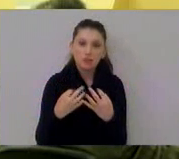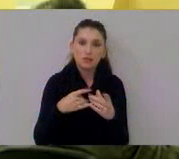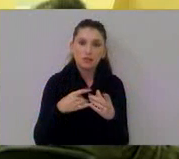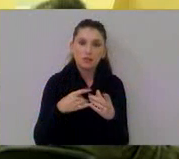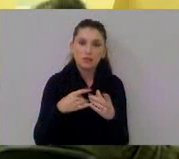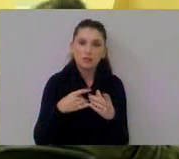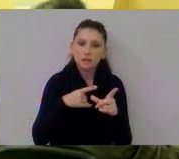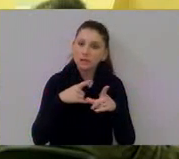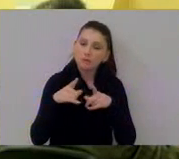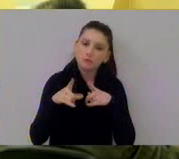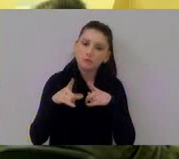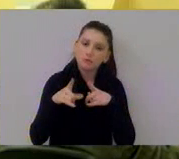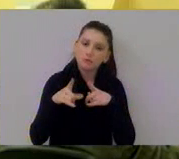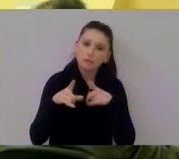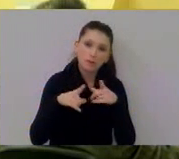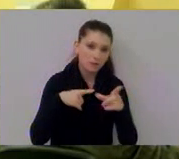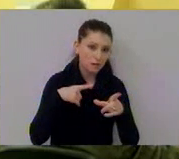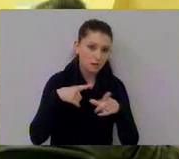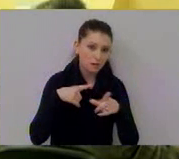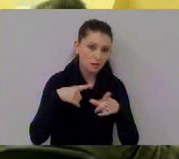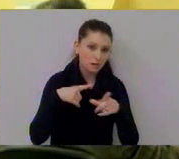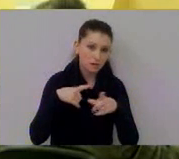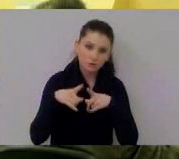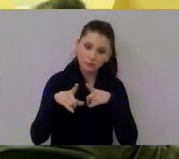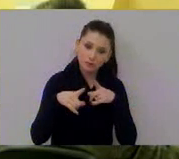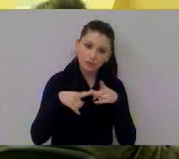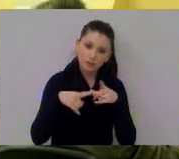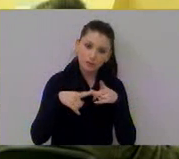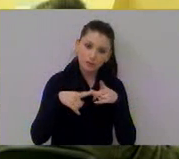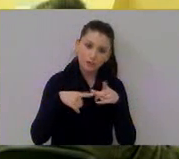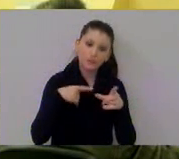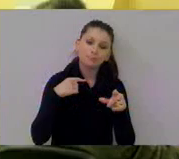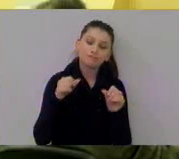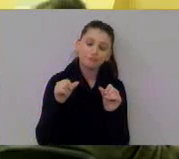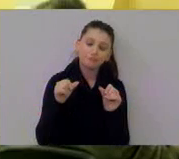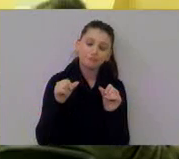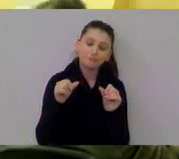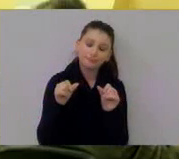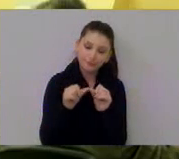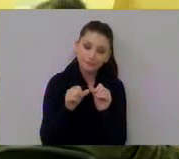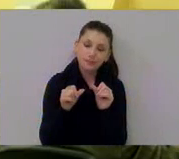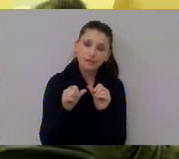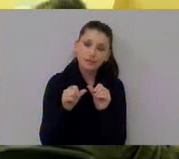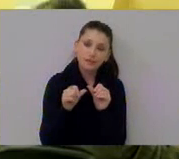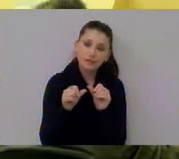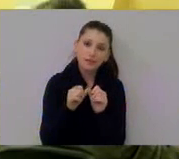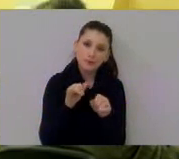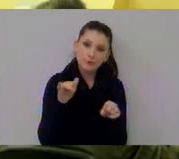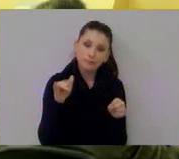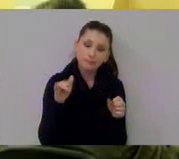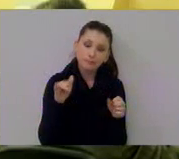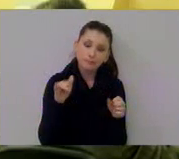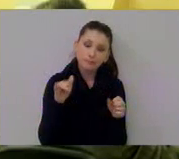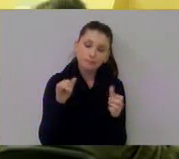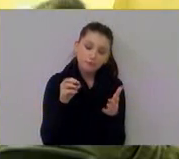trabalhadora, e que vai fazer muita falta por Santa, fazer muita